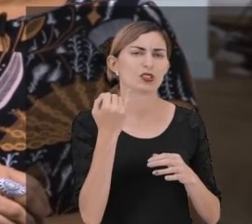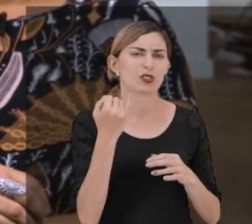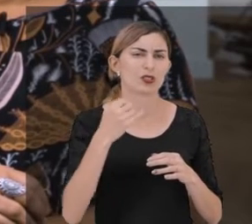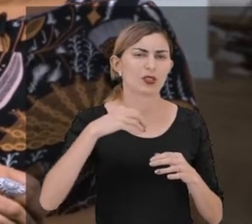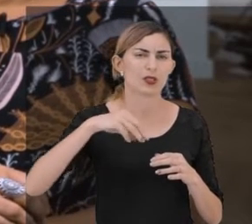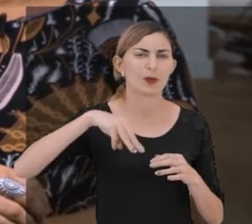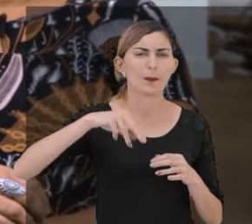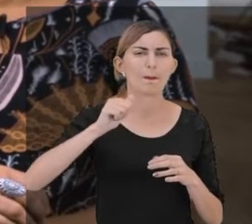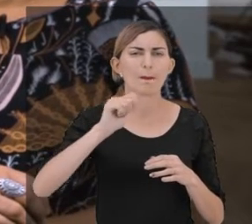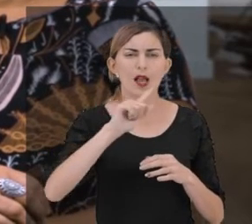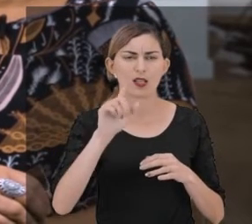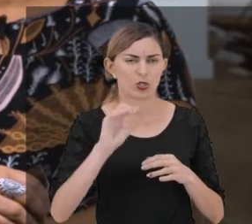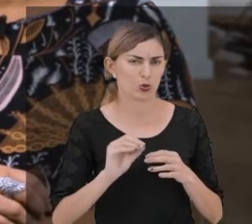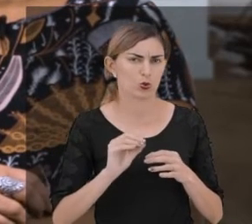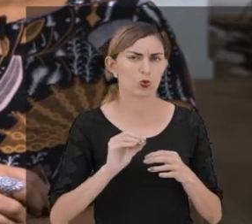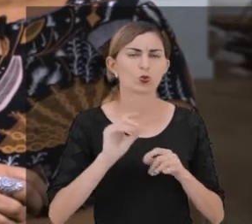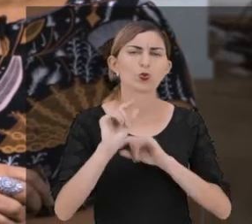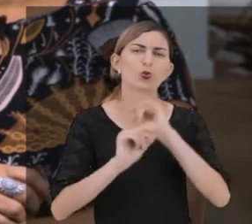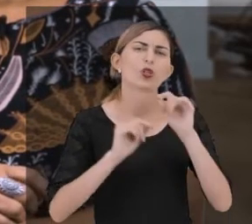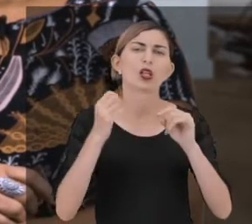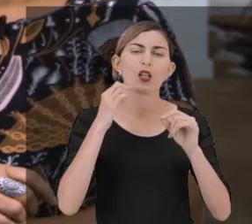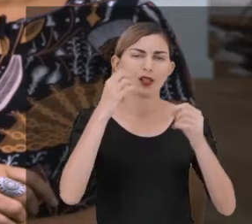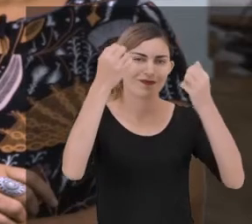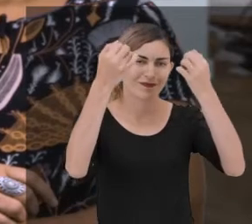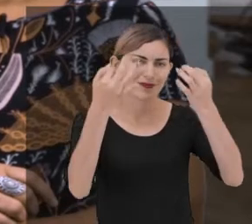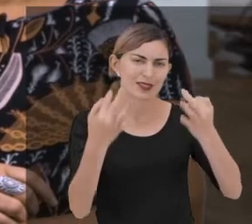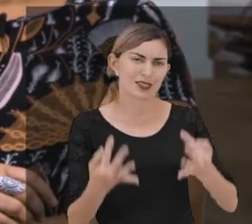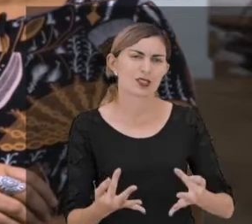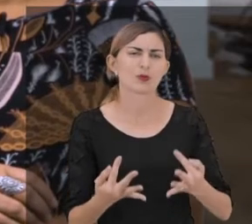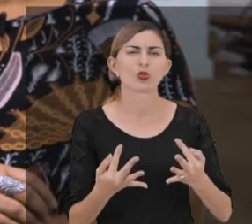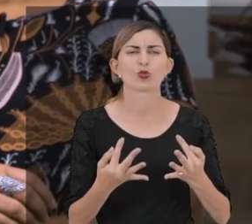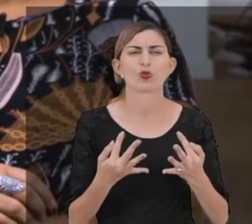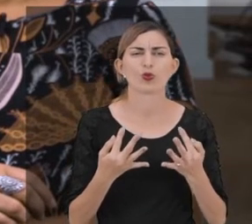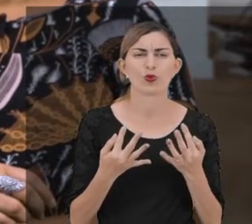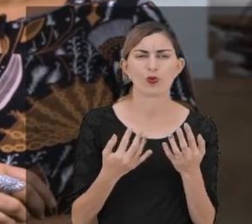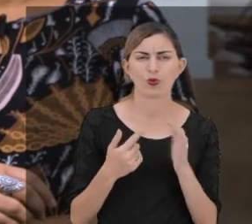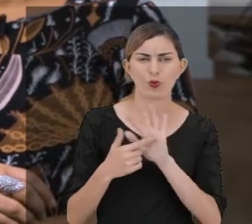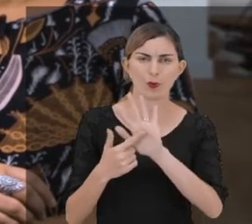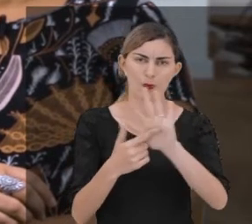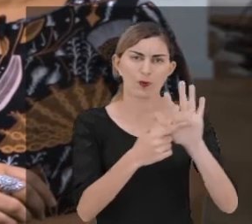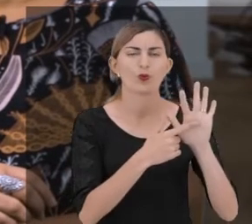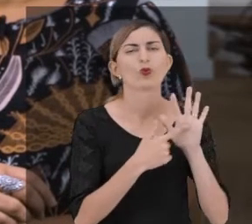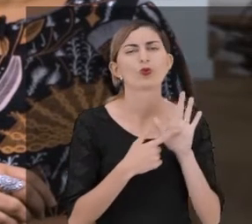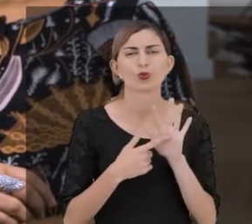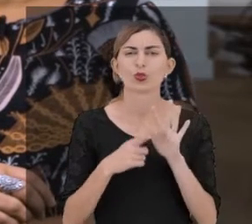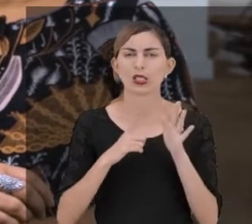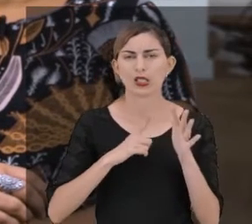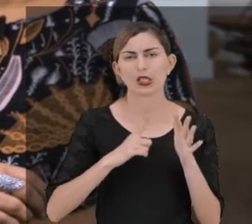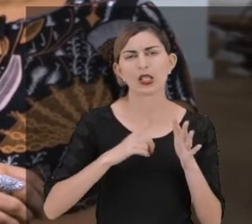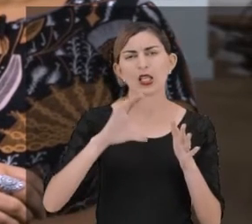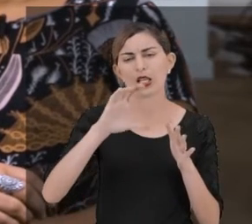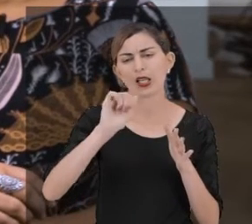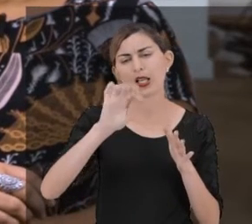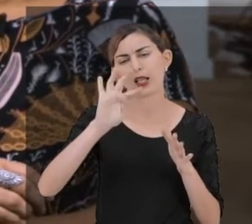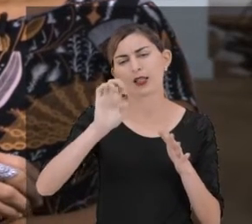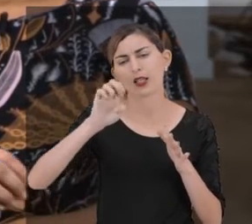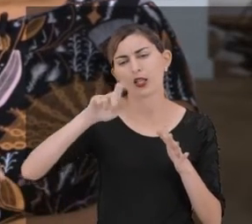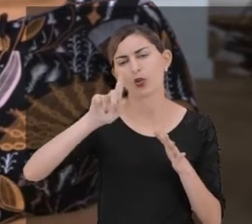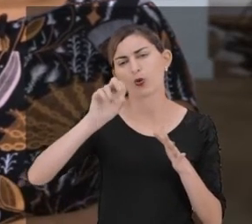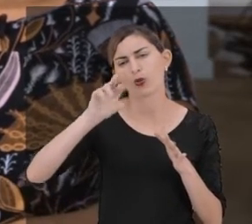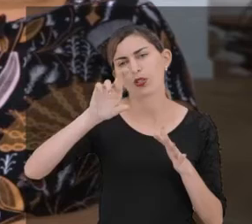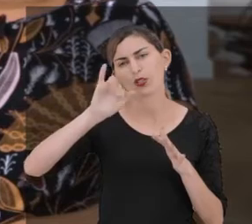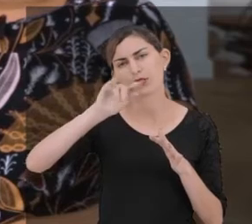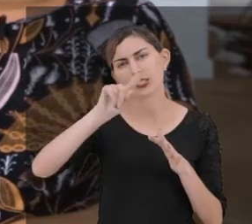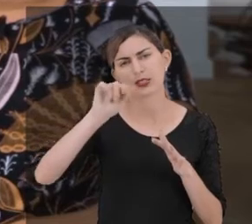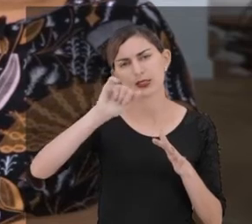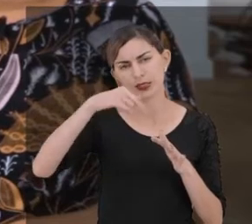Então, Maslow, ele categorizou, né? ele nos demonstrou que existe uma categorização